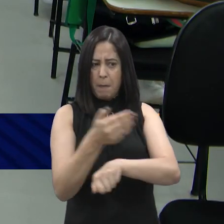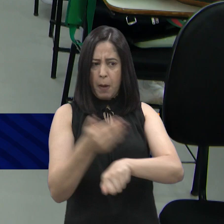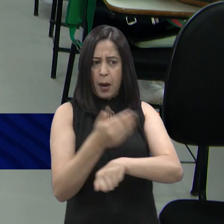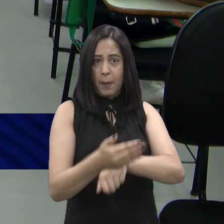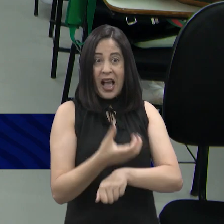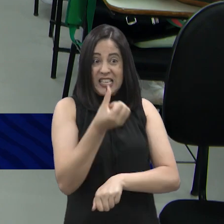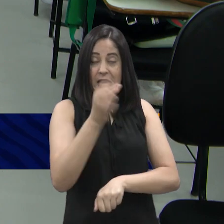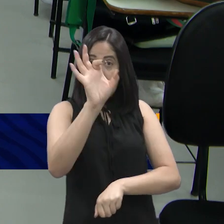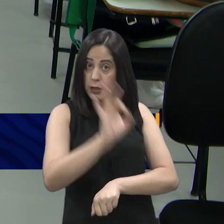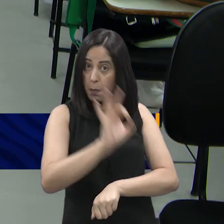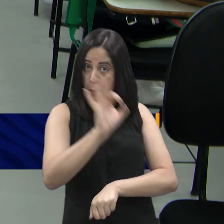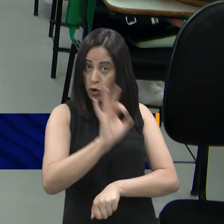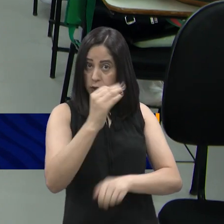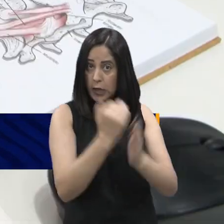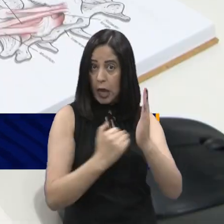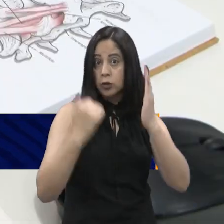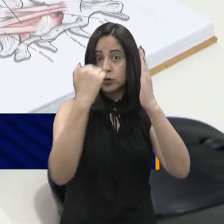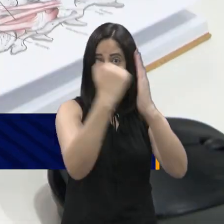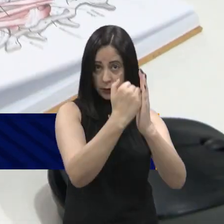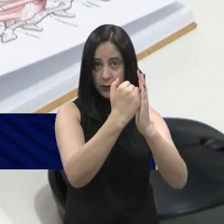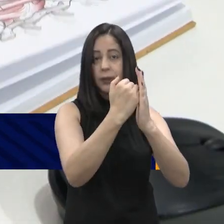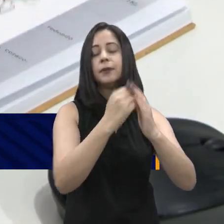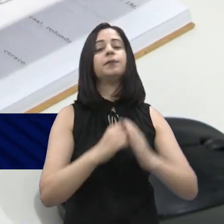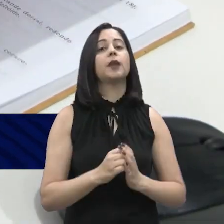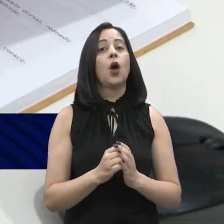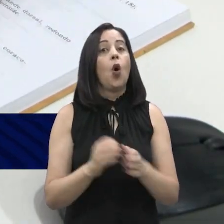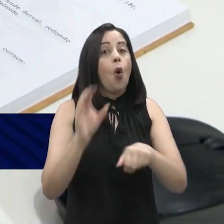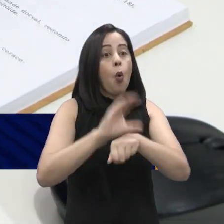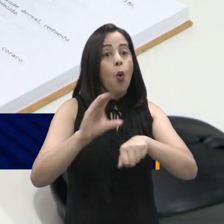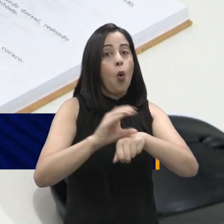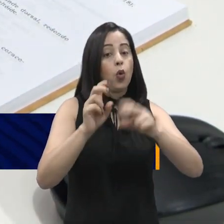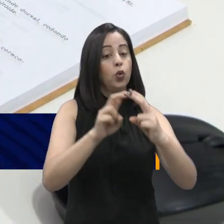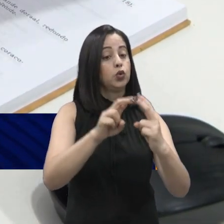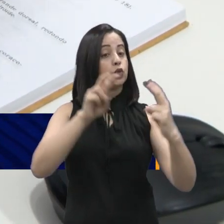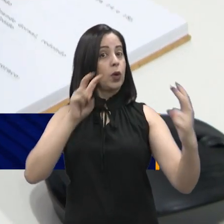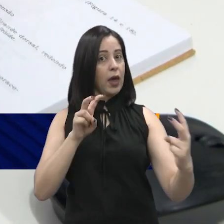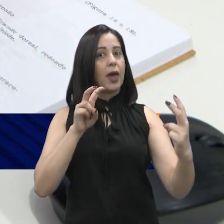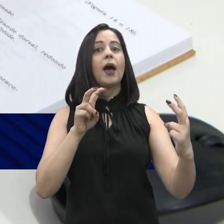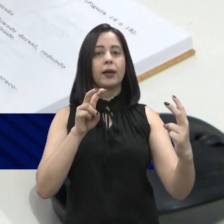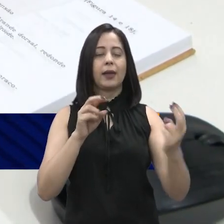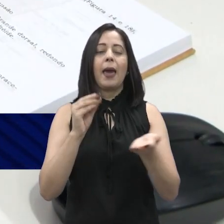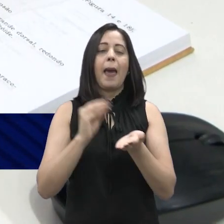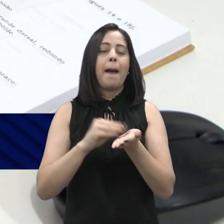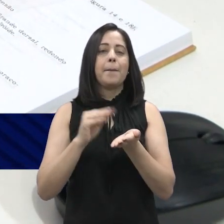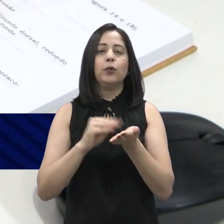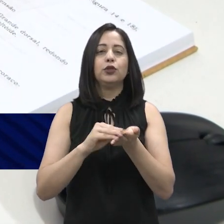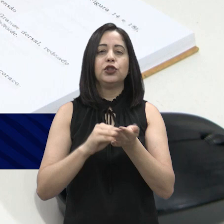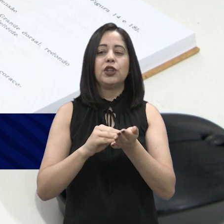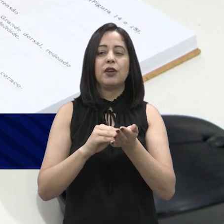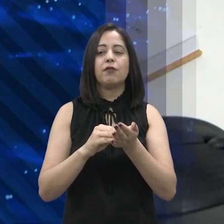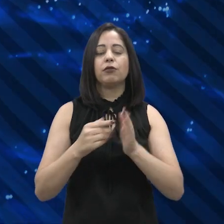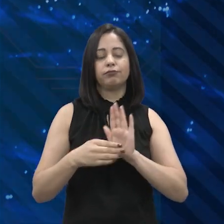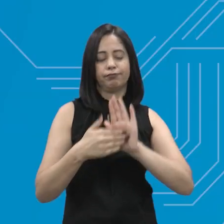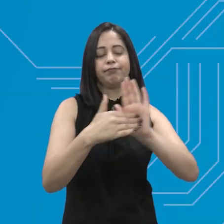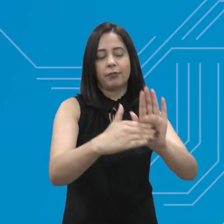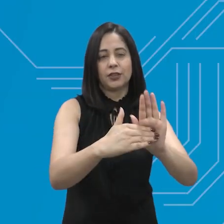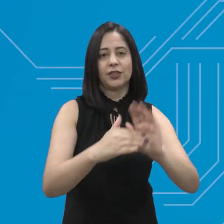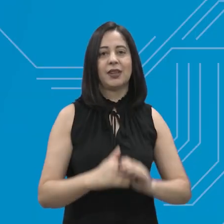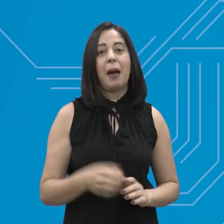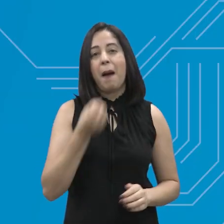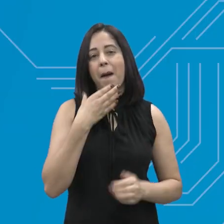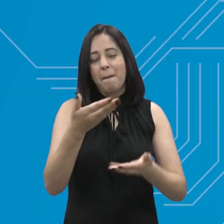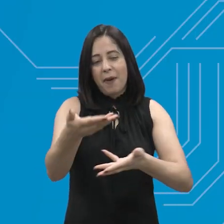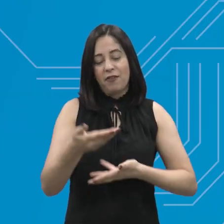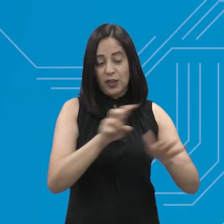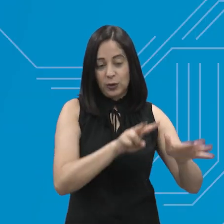quase 6% no país. A expansão dos cursos à distância é um dos motivos para a alta. Seja